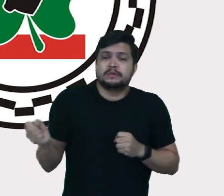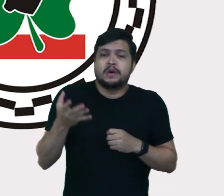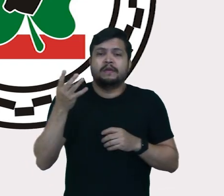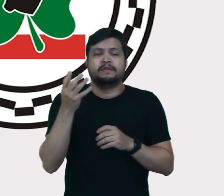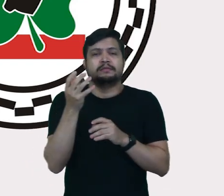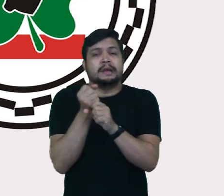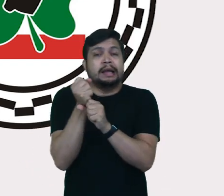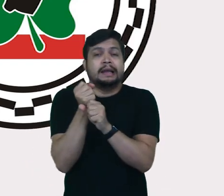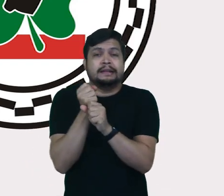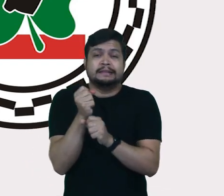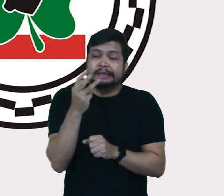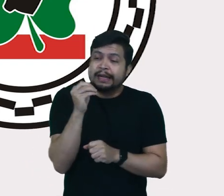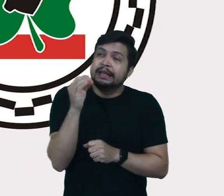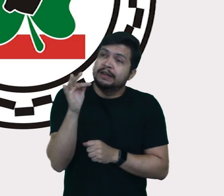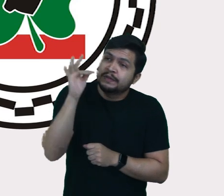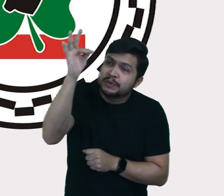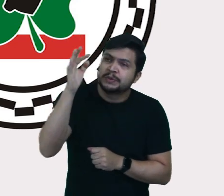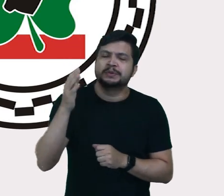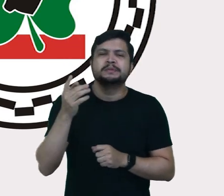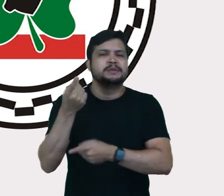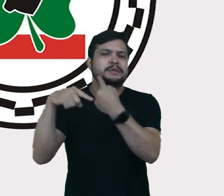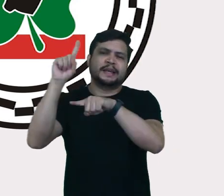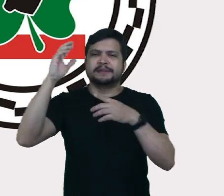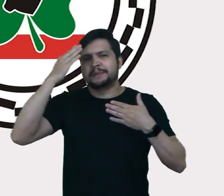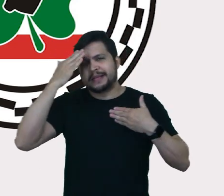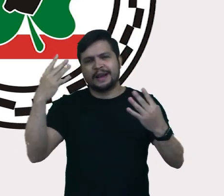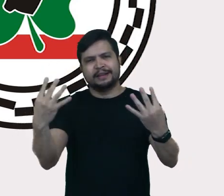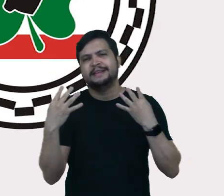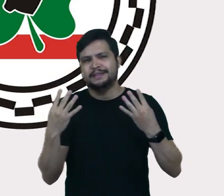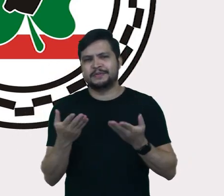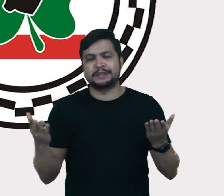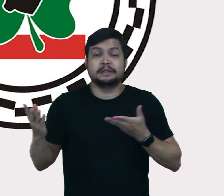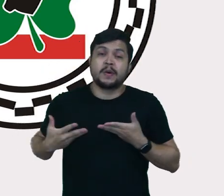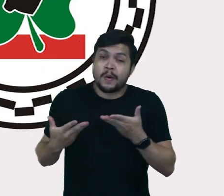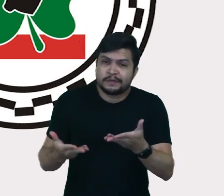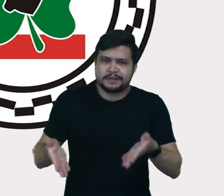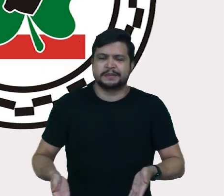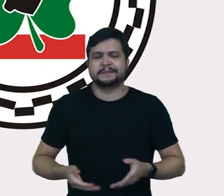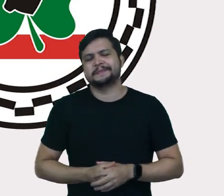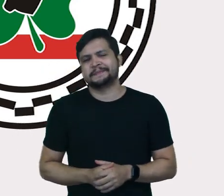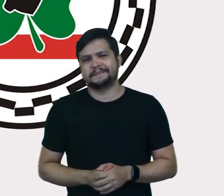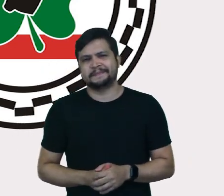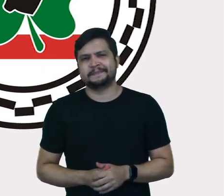sucesso. E eu queria agradecer a atenção de todos vocês e o convite que me foi feito. Obrigada.